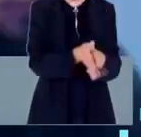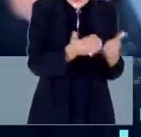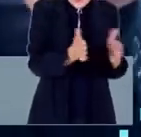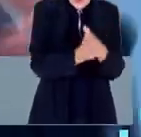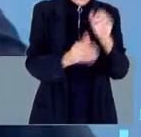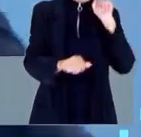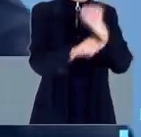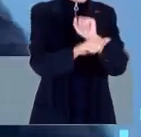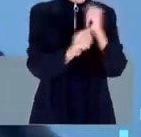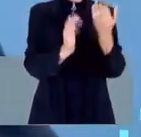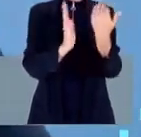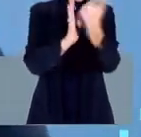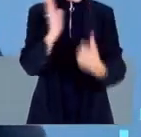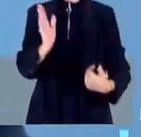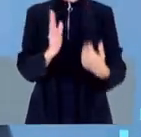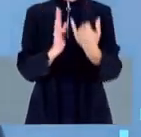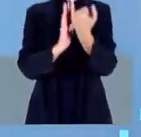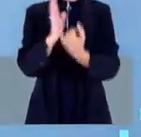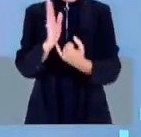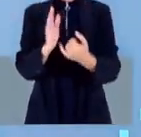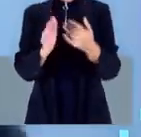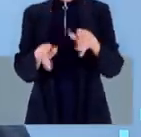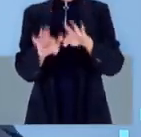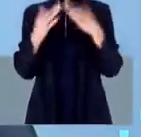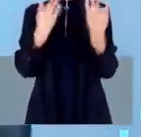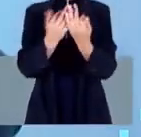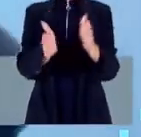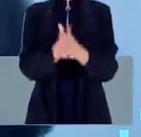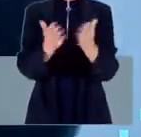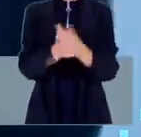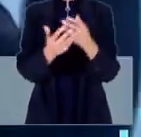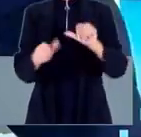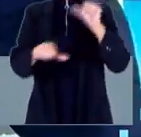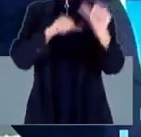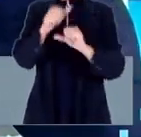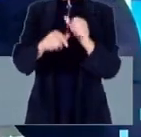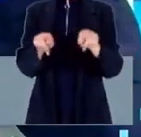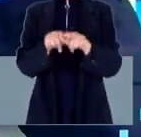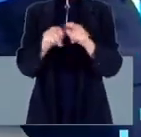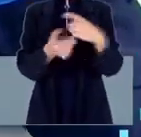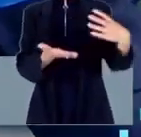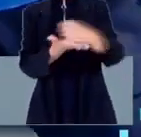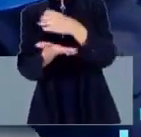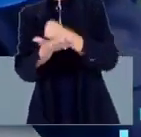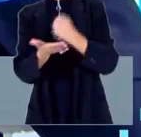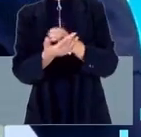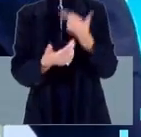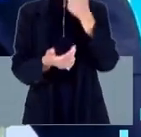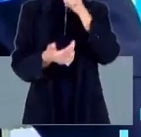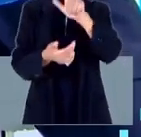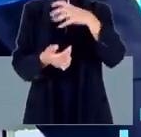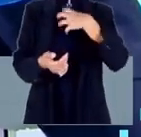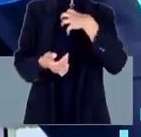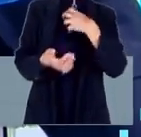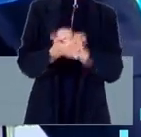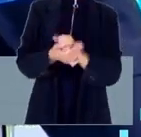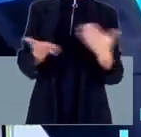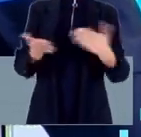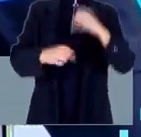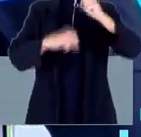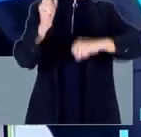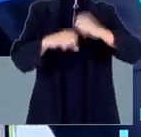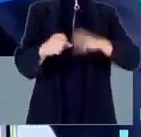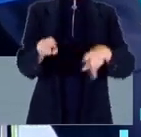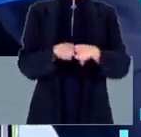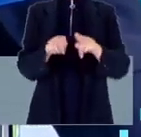ampliar a base vai desburocratizar e por conta disso a arrecadação vem de outra forma hoje a indústria o setor